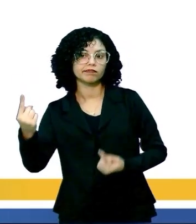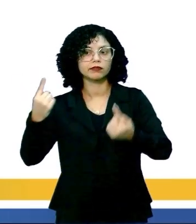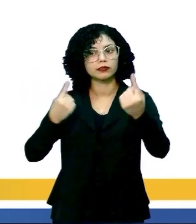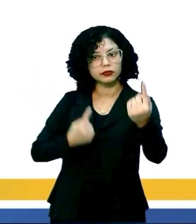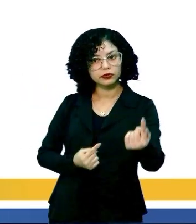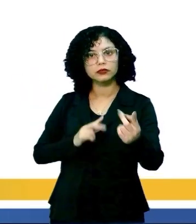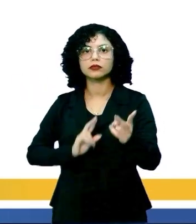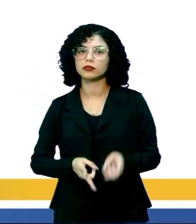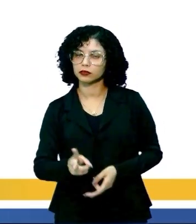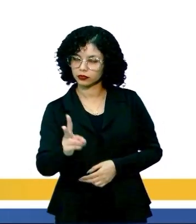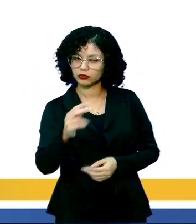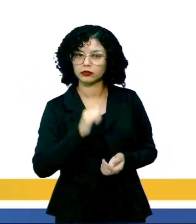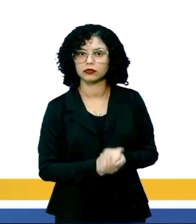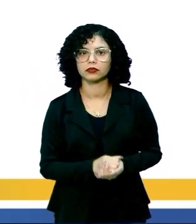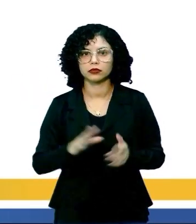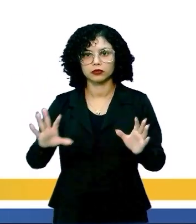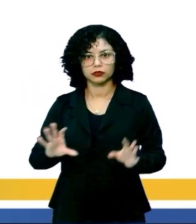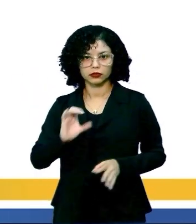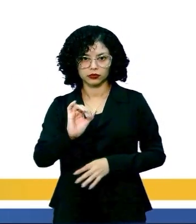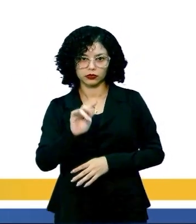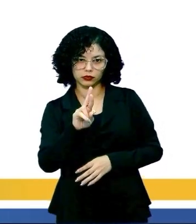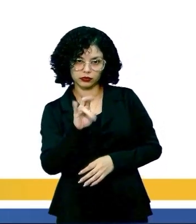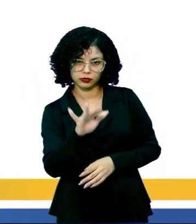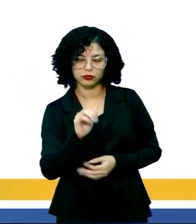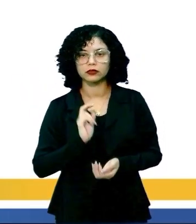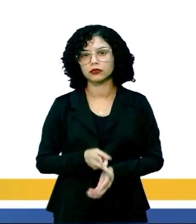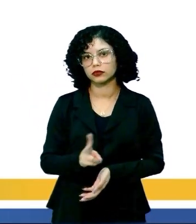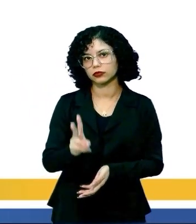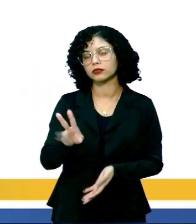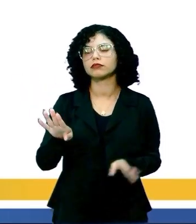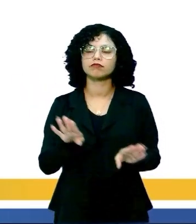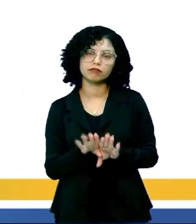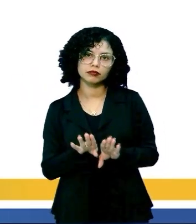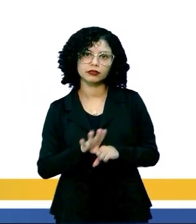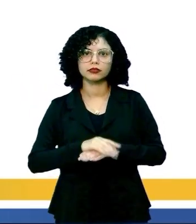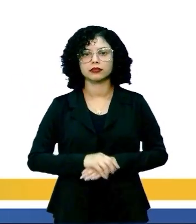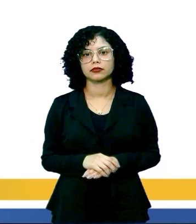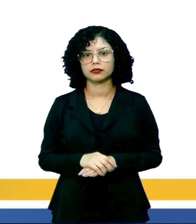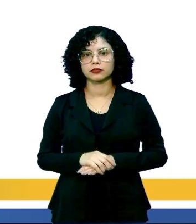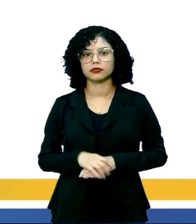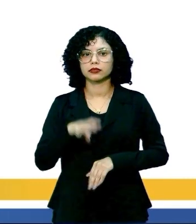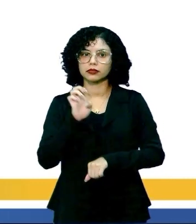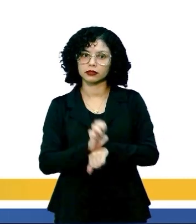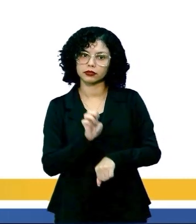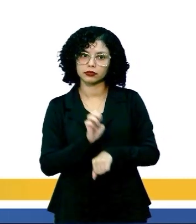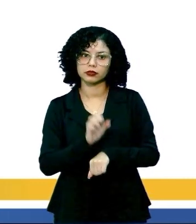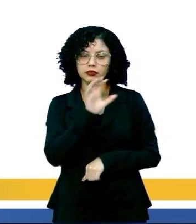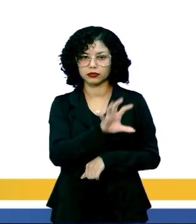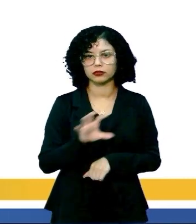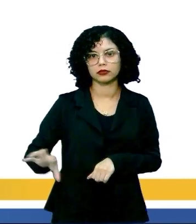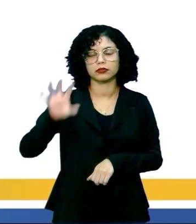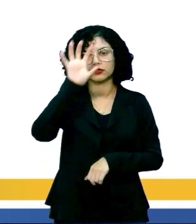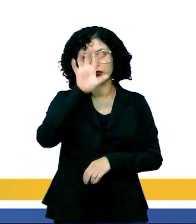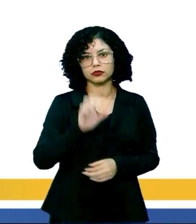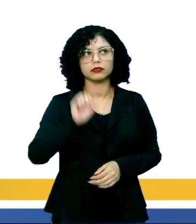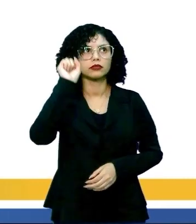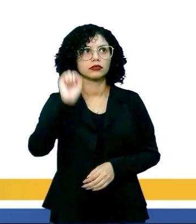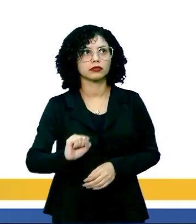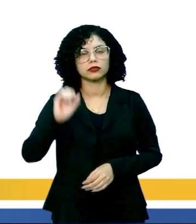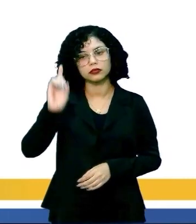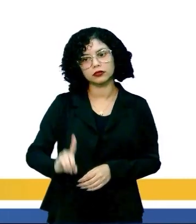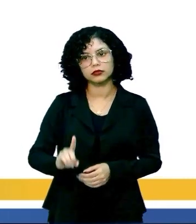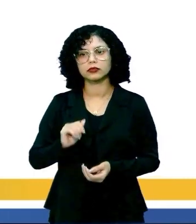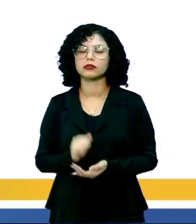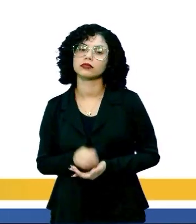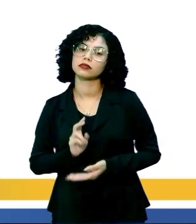se manter e para as oligarquias se manterem também. Eram os estados da região Sudeste